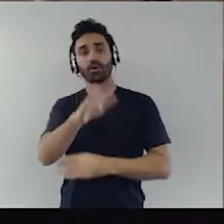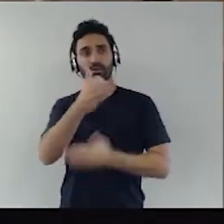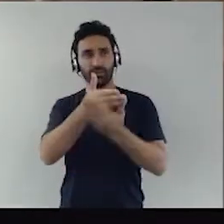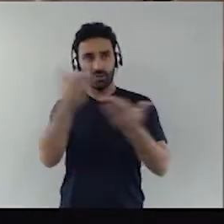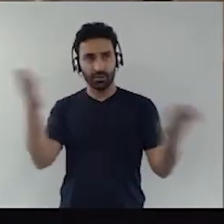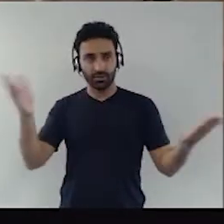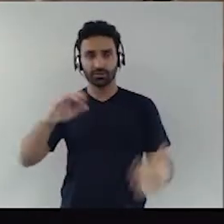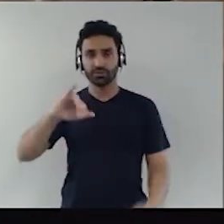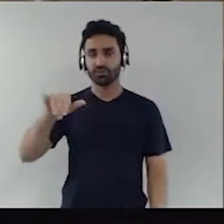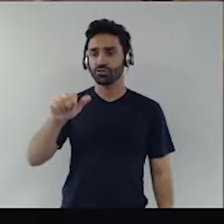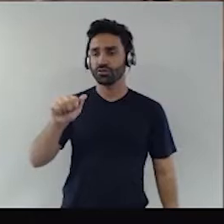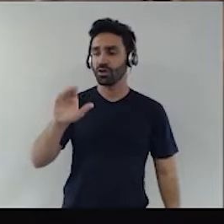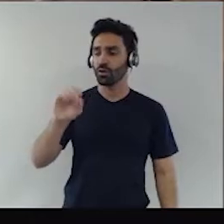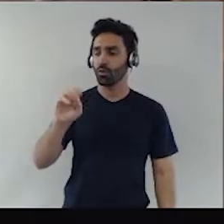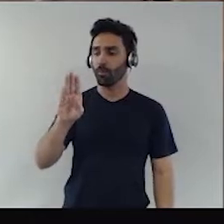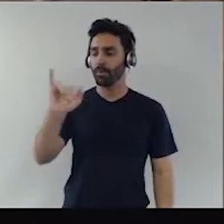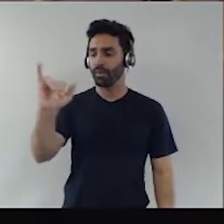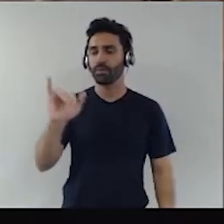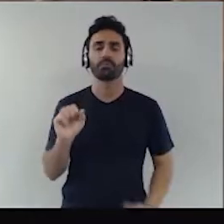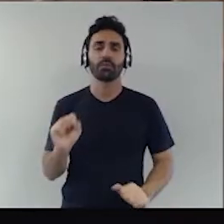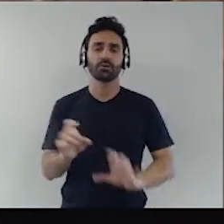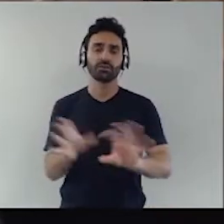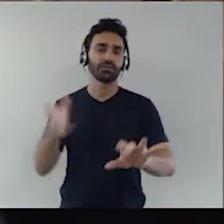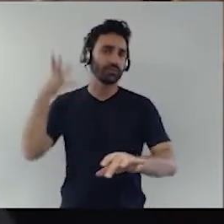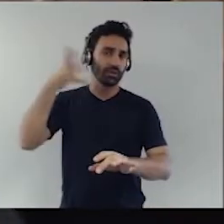Jacobi, a palavra está com Vossa Excelência.